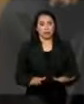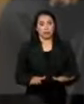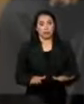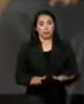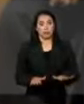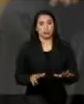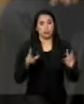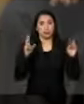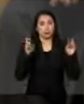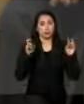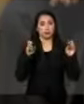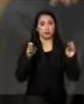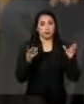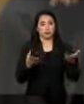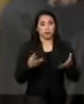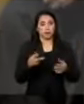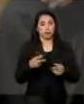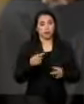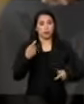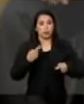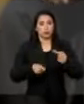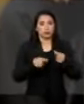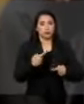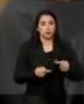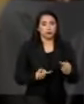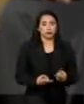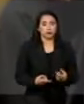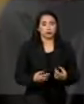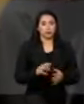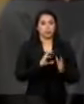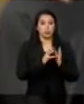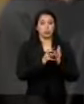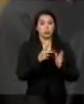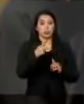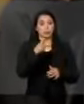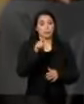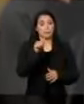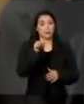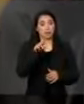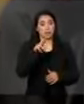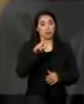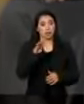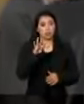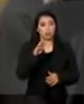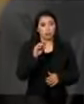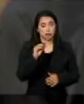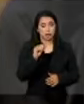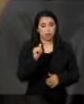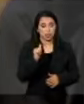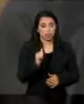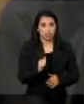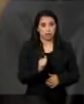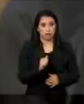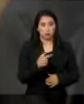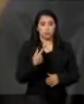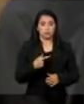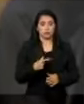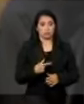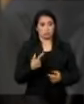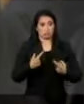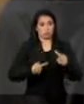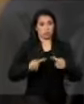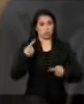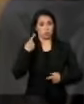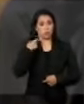entre aspas, punitivista do Partido Patriota, que, na verdade, não tem nada de punitivismo nisso.